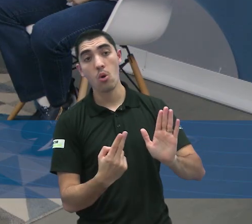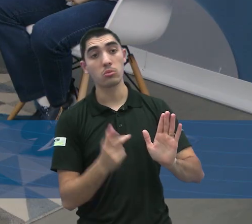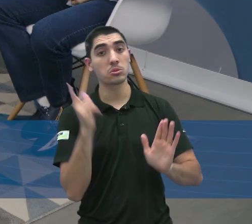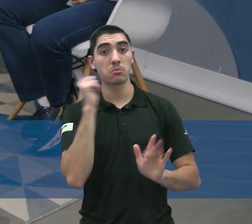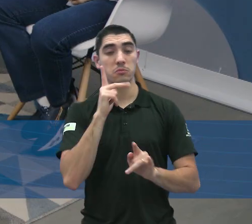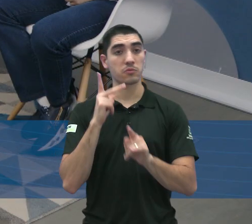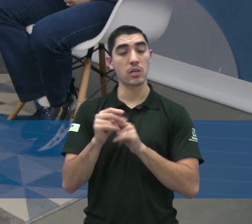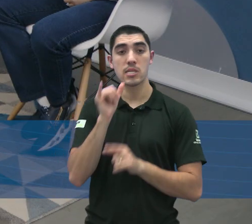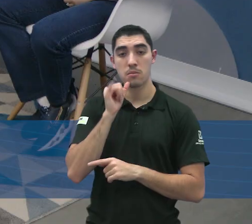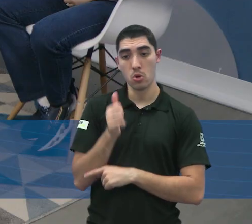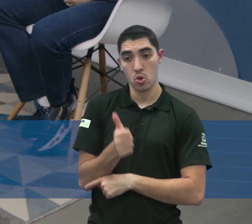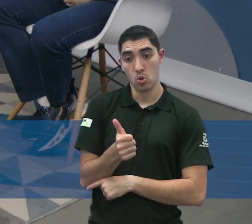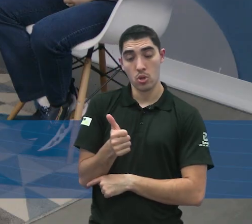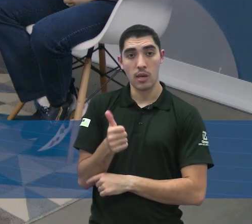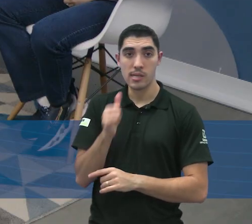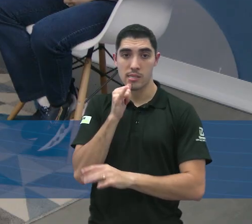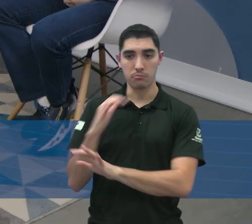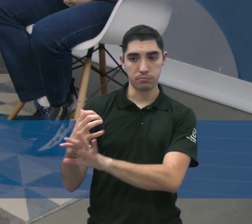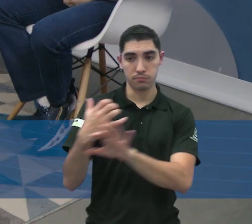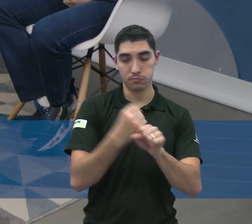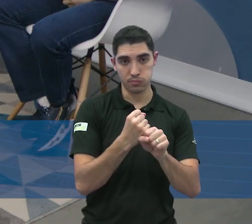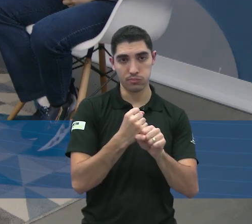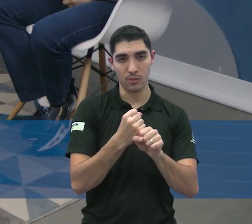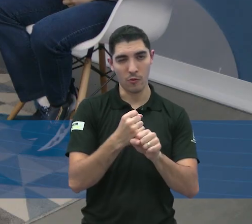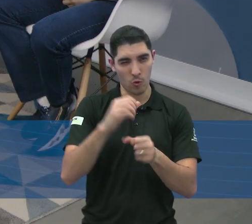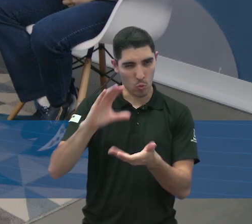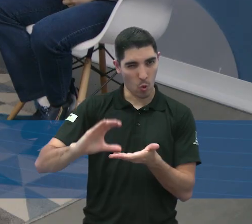12 dos 13 possíveis votos do Conselho?